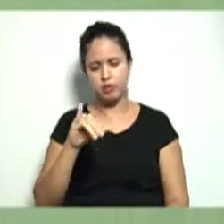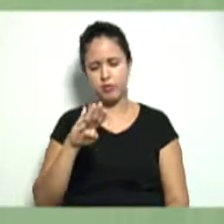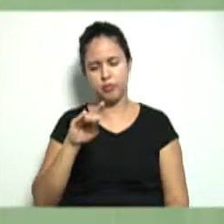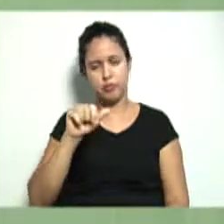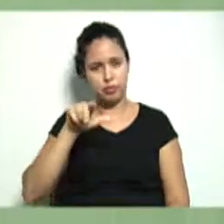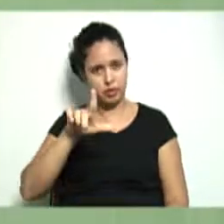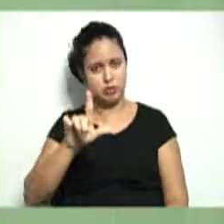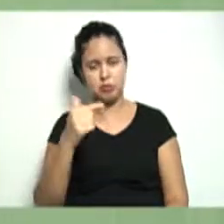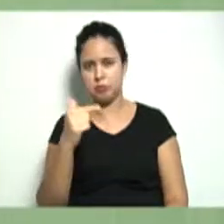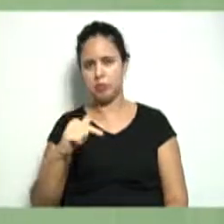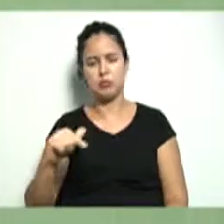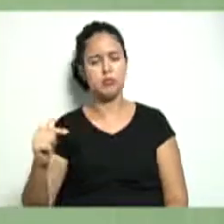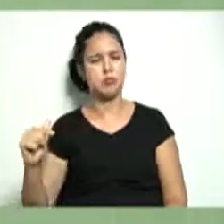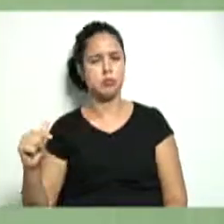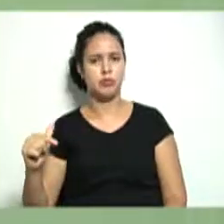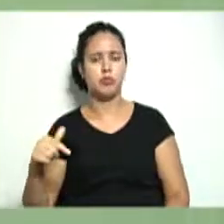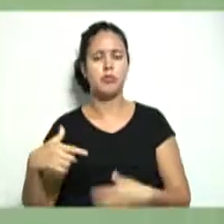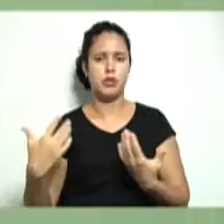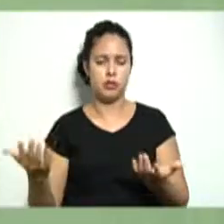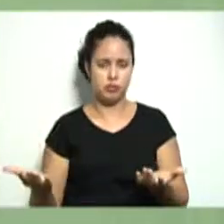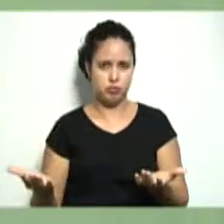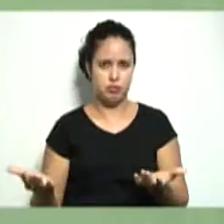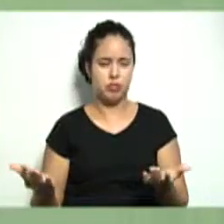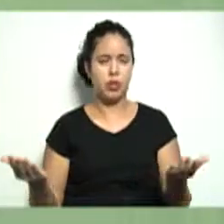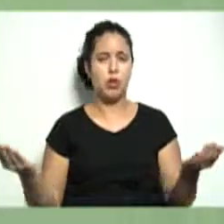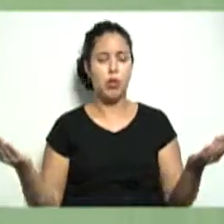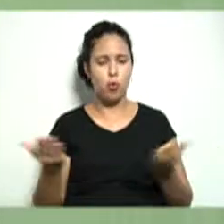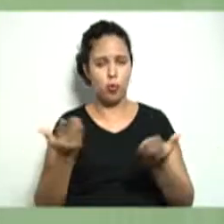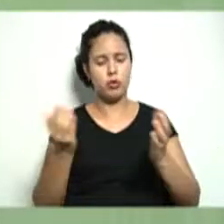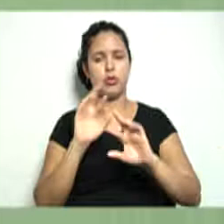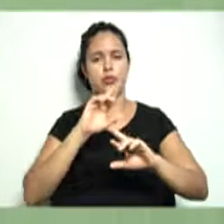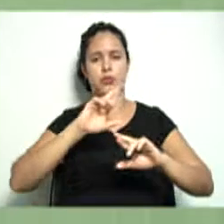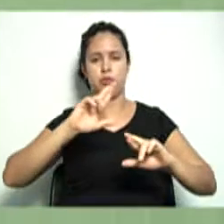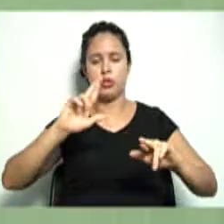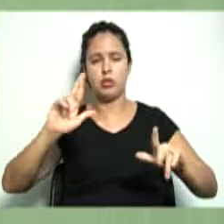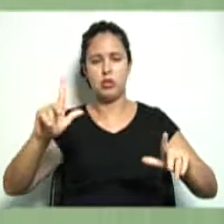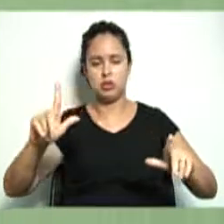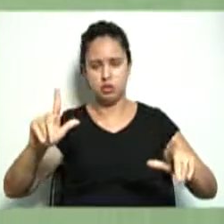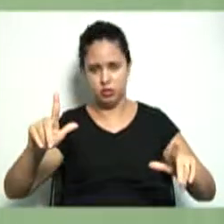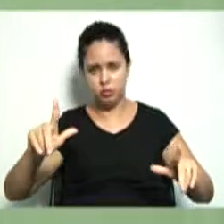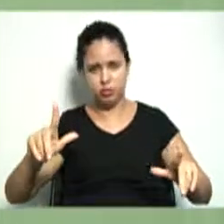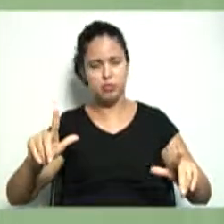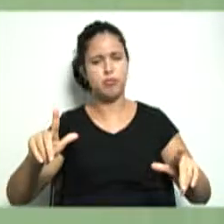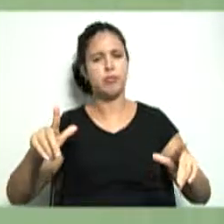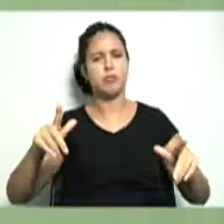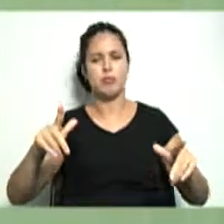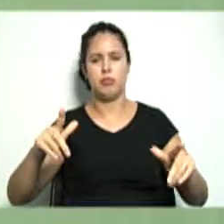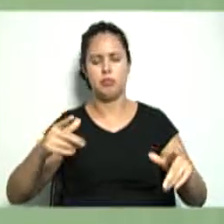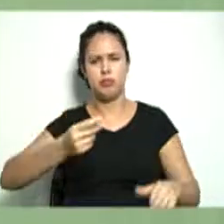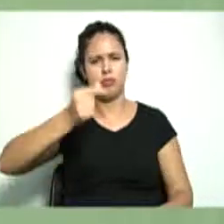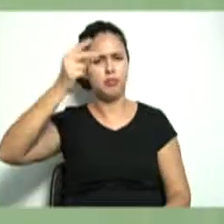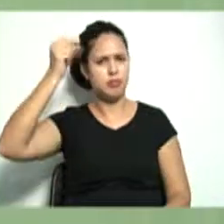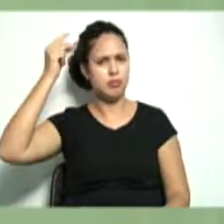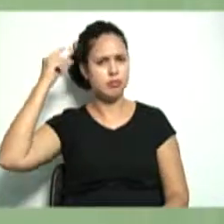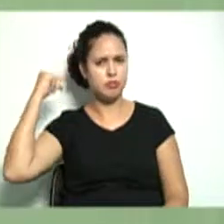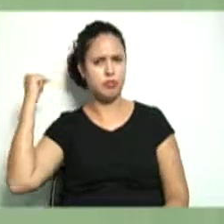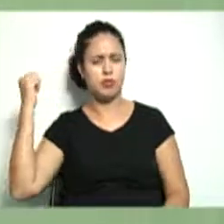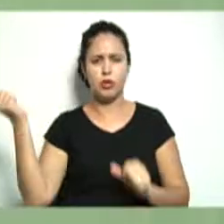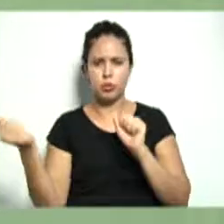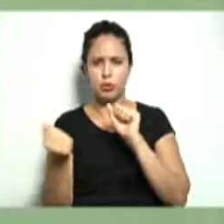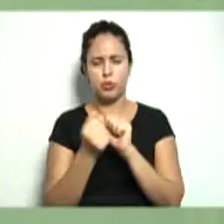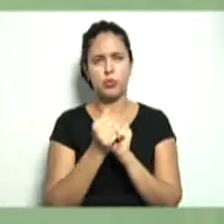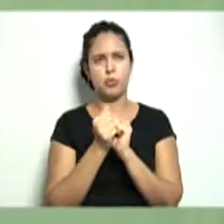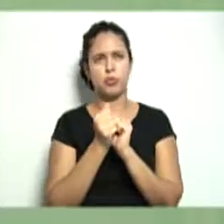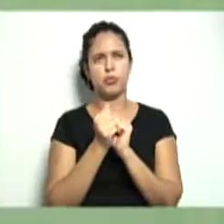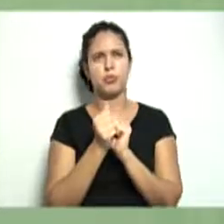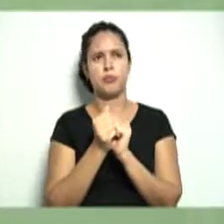coisa que passou a existir e que não existia no modo de produção tribal, vocês podem observar aí duas